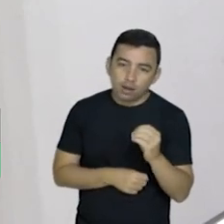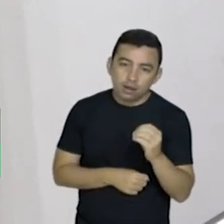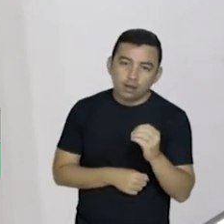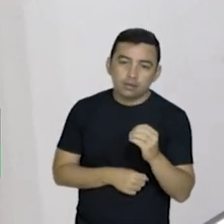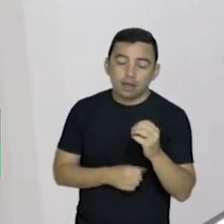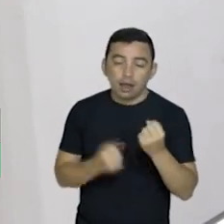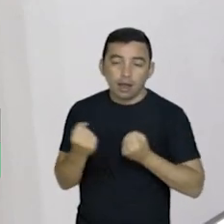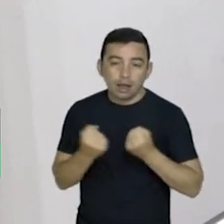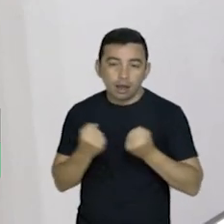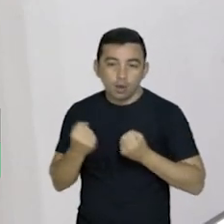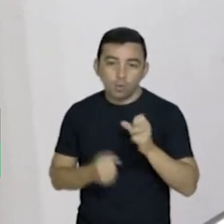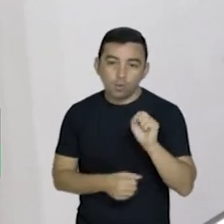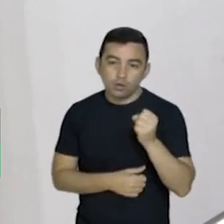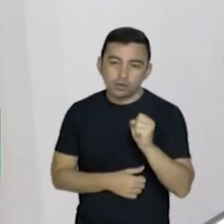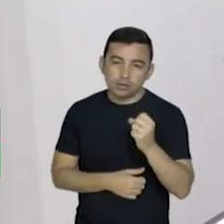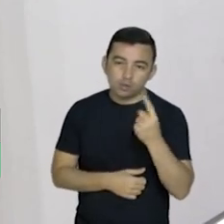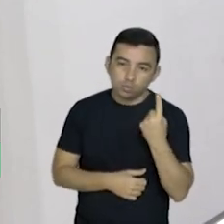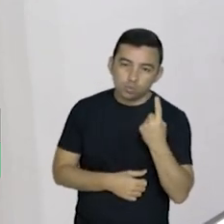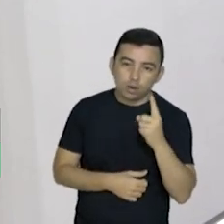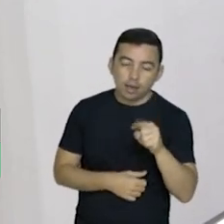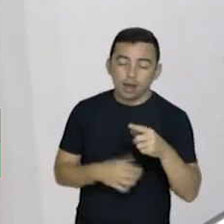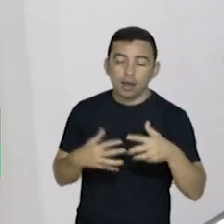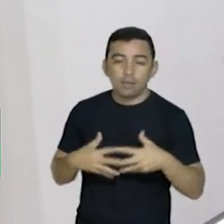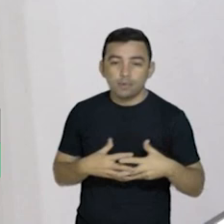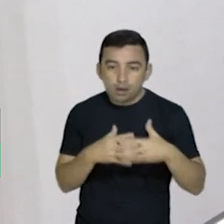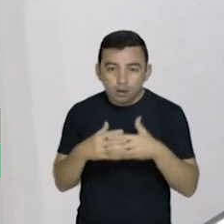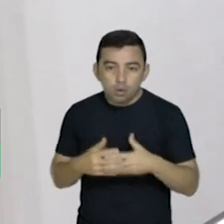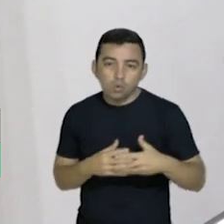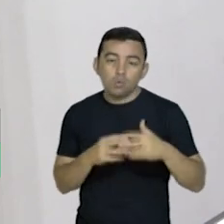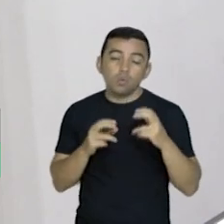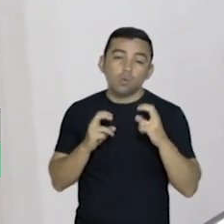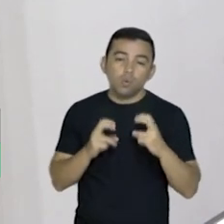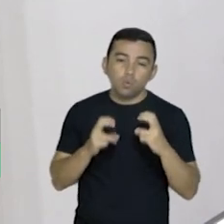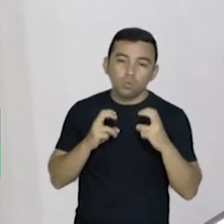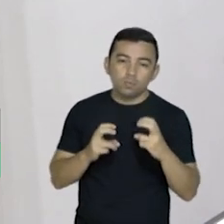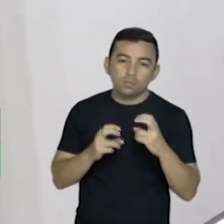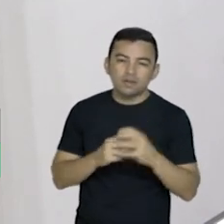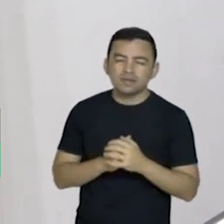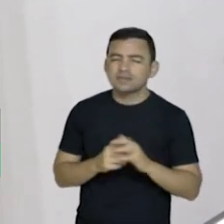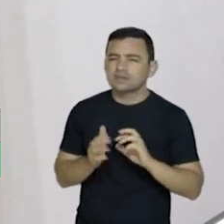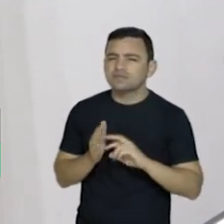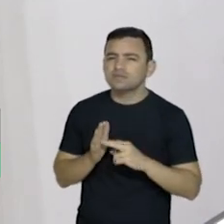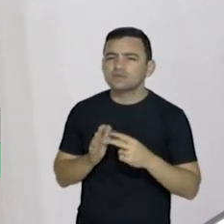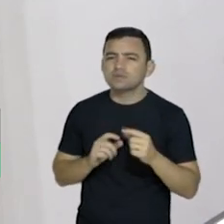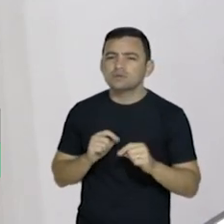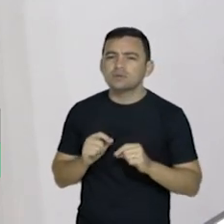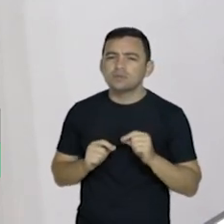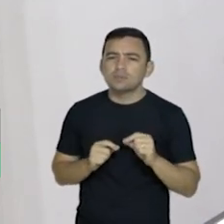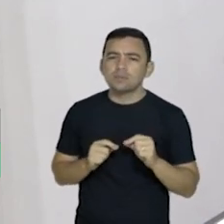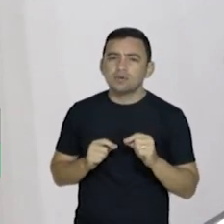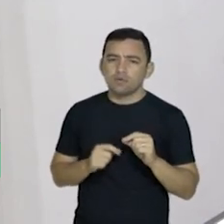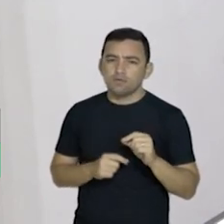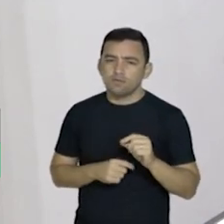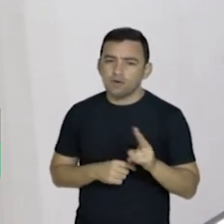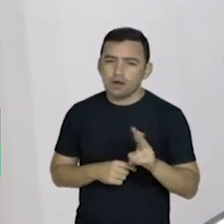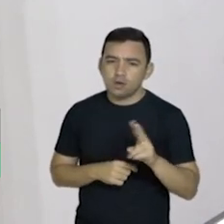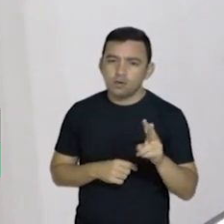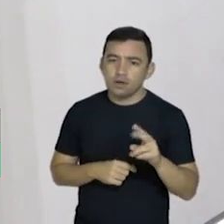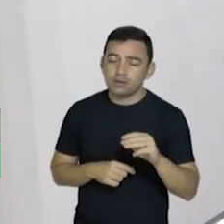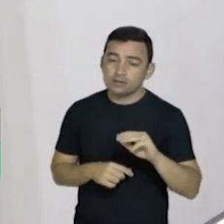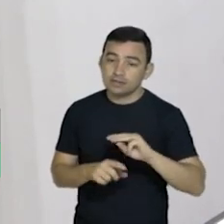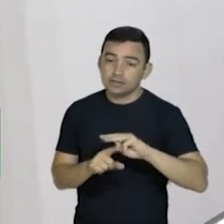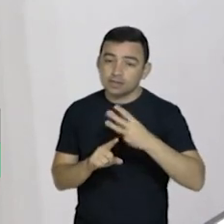carro 81 para caminhões ou ônibus Isso significa que o valor é cobrado de três